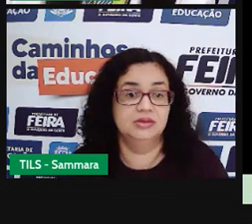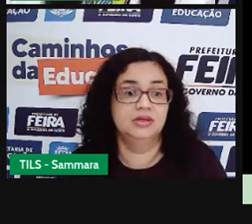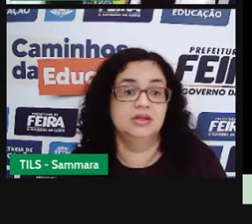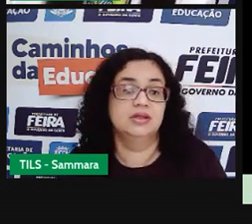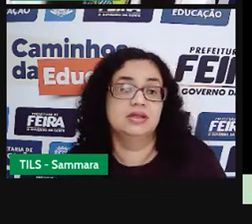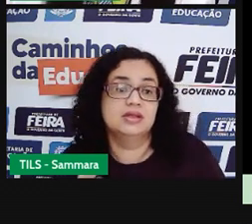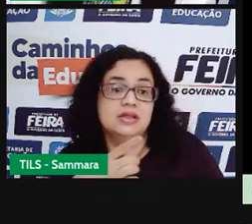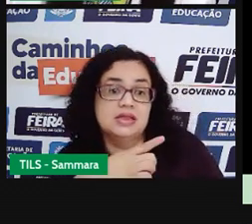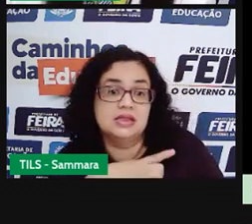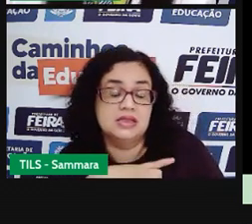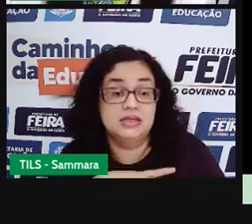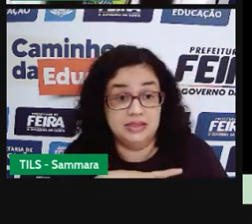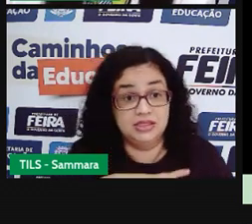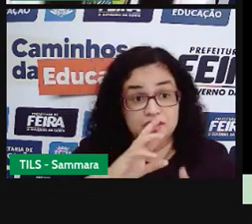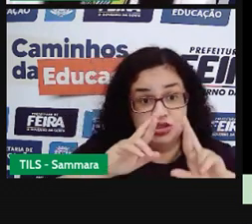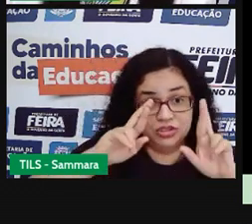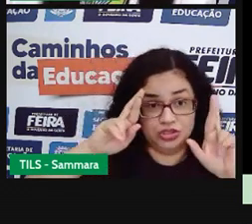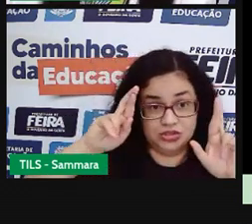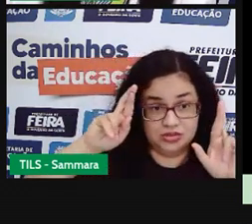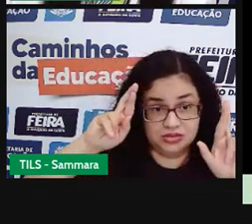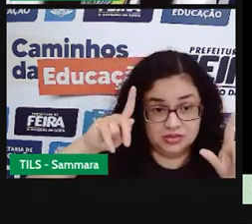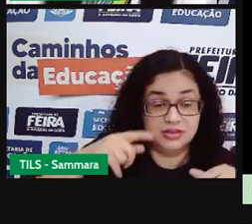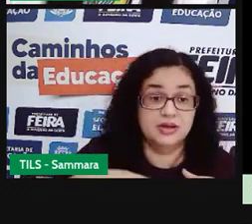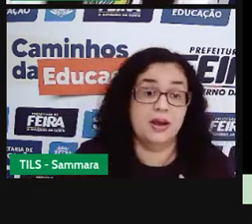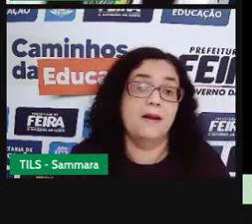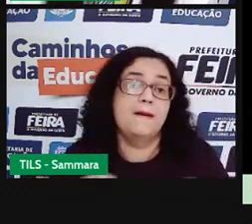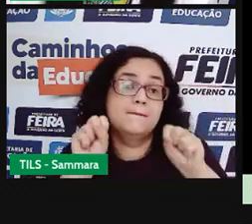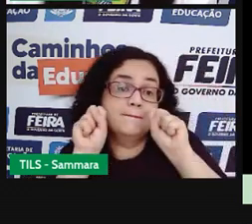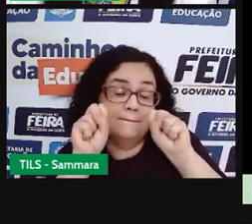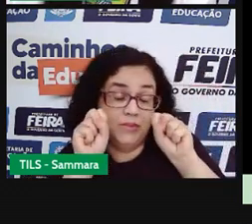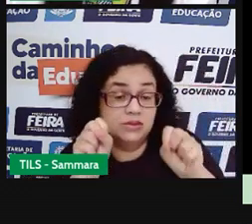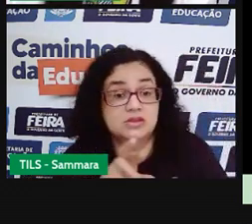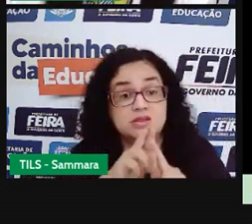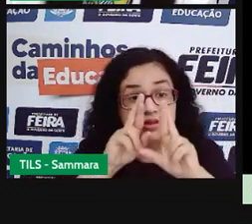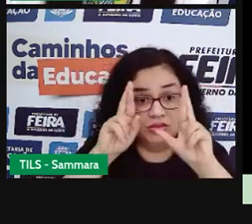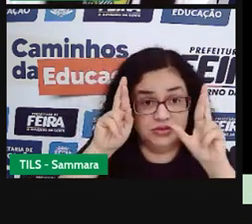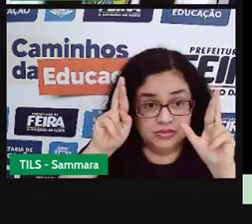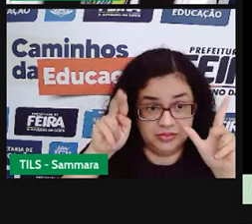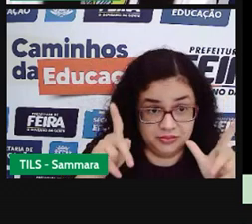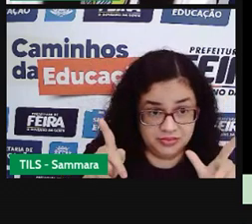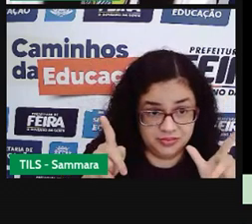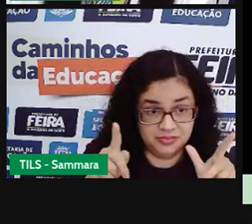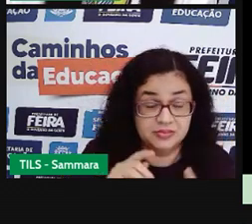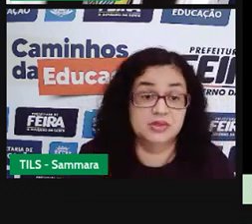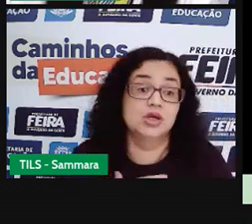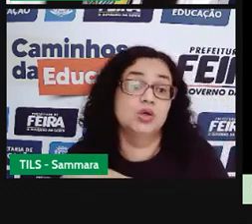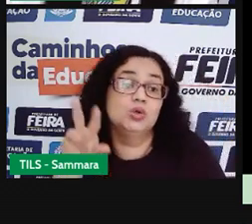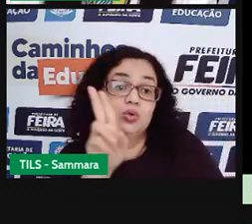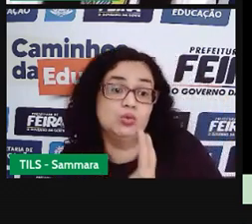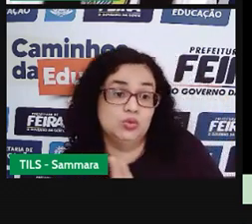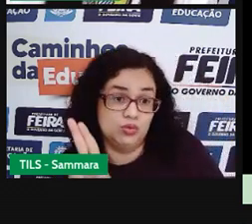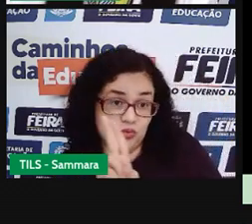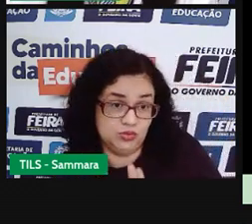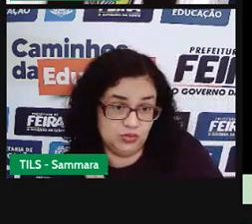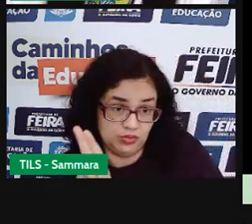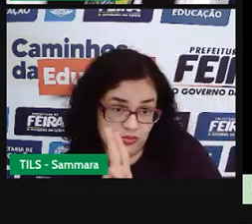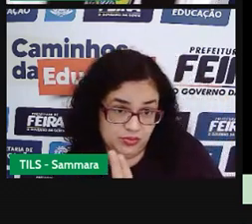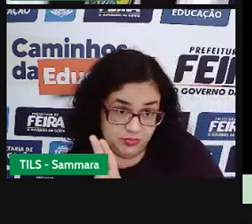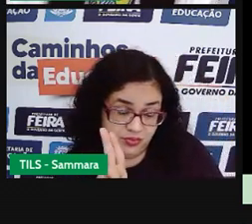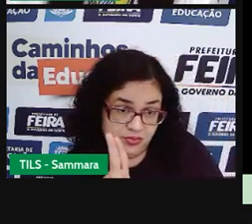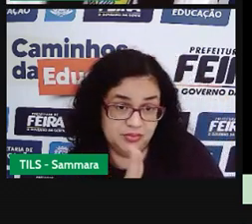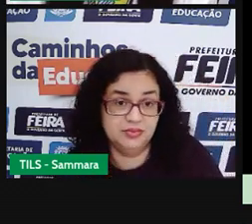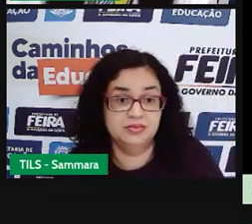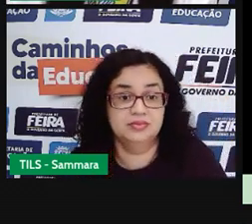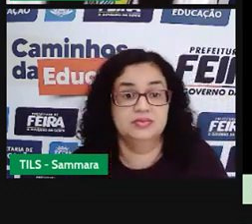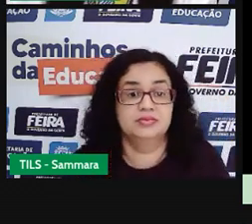com características diferentes e por ser diferente nos permite usar das várias